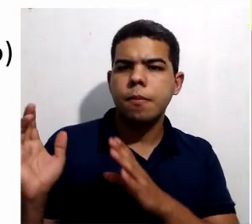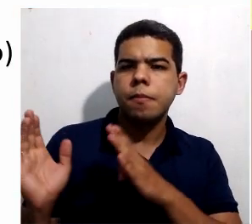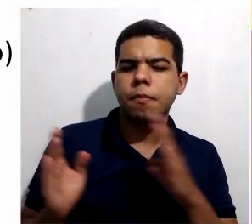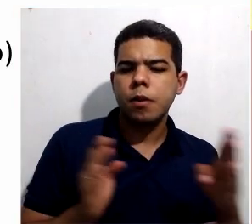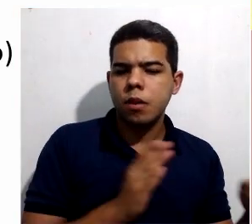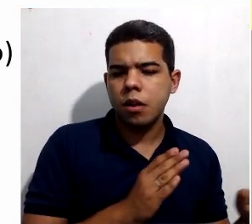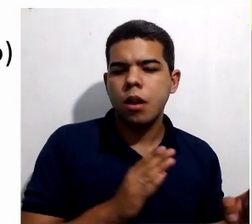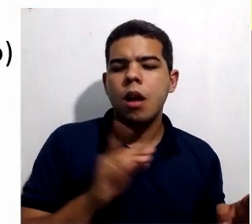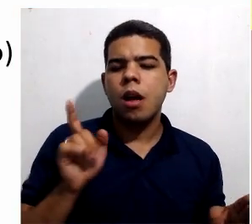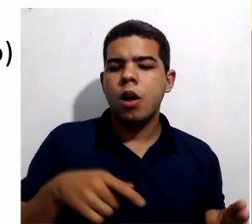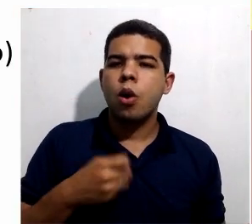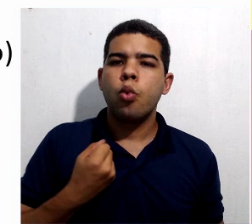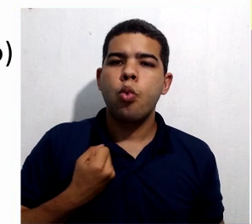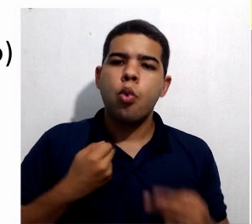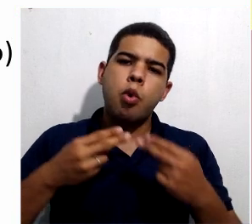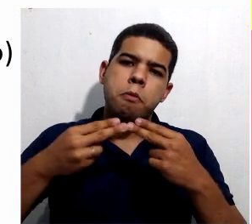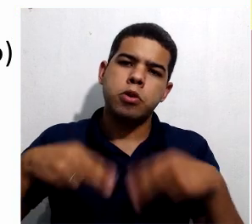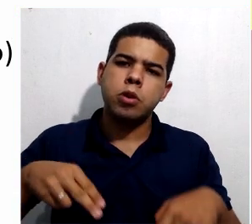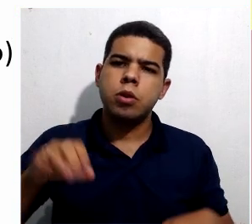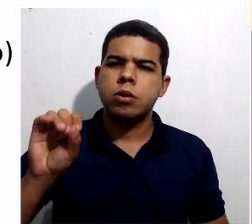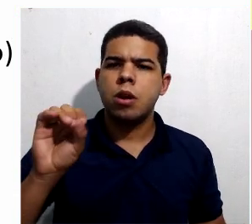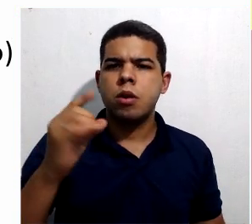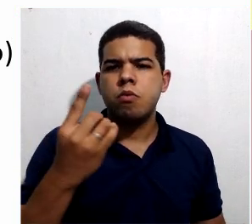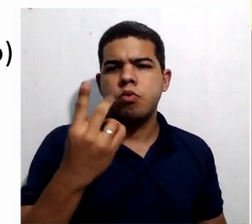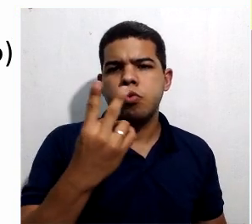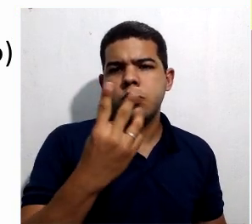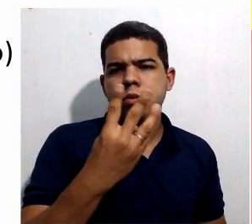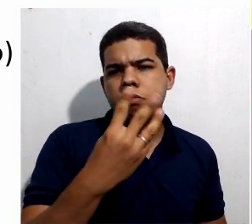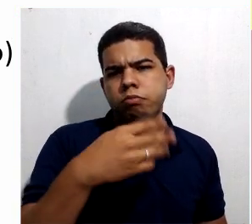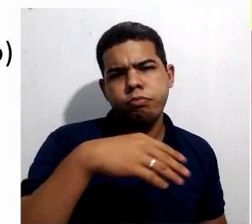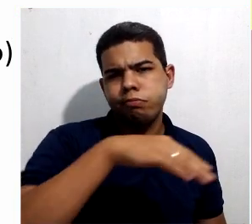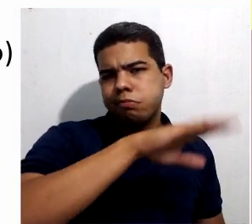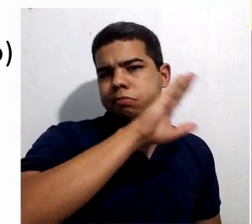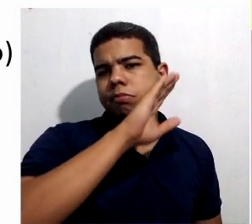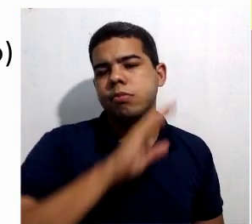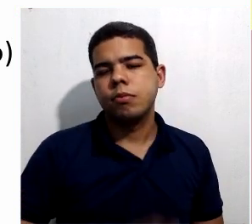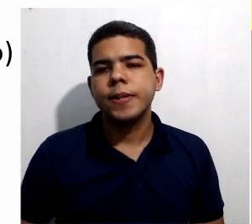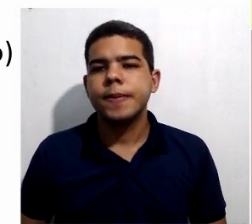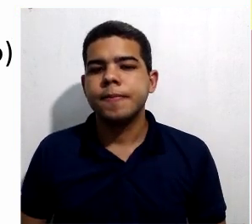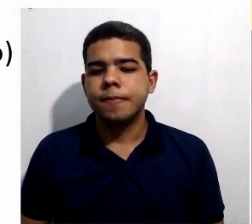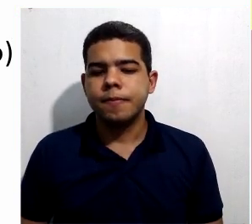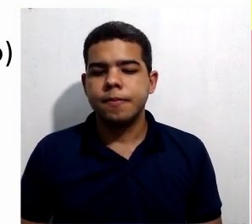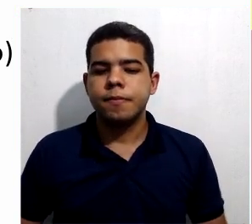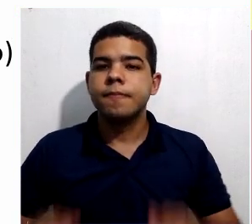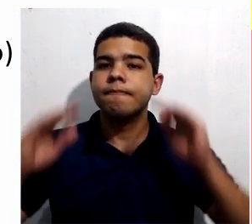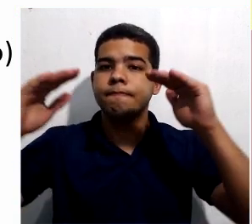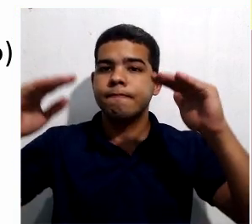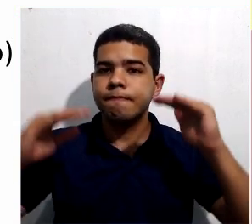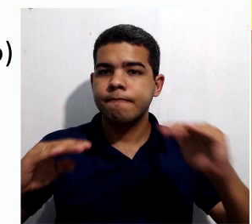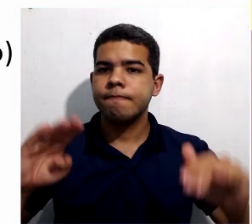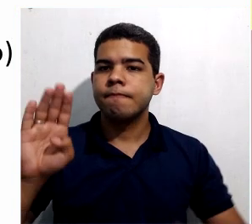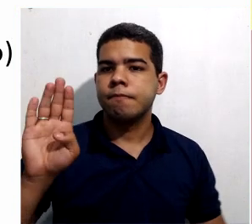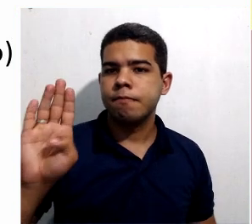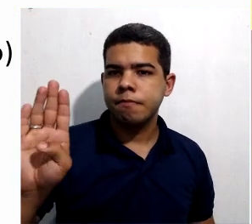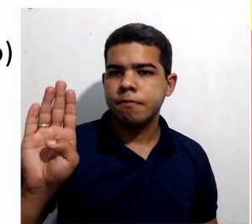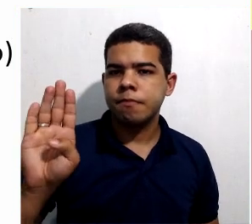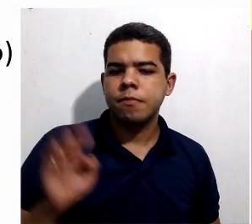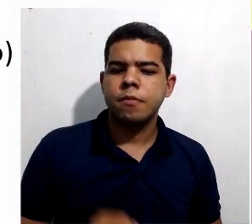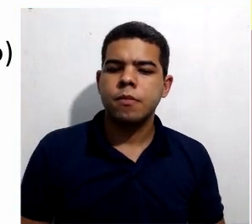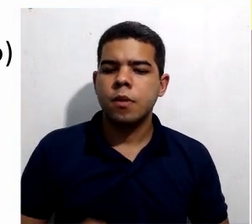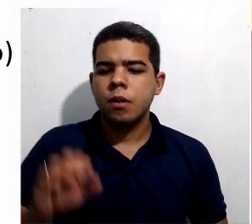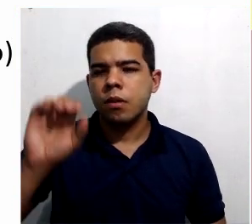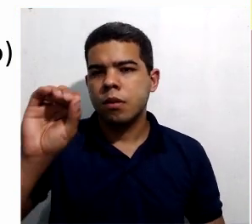de sequência dos números naturais, né? 0, 1, 2, 3 e aí por diante. Temos aqui agora